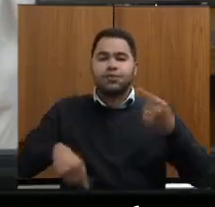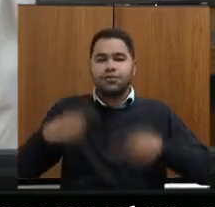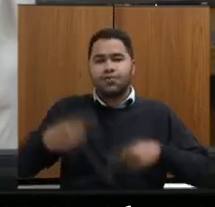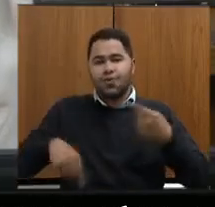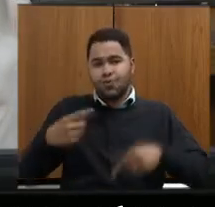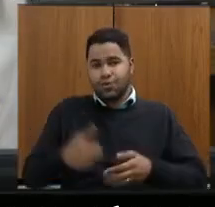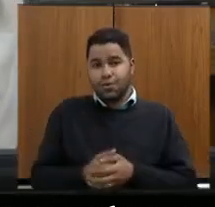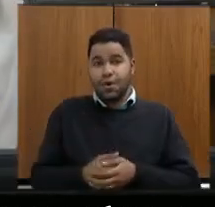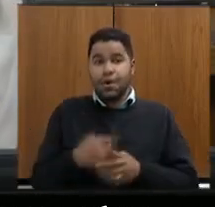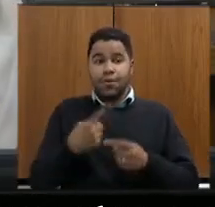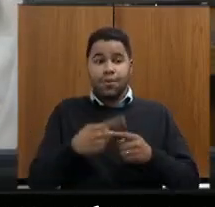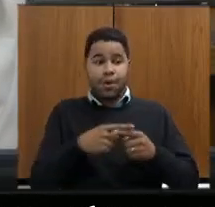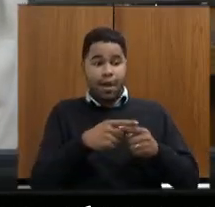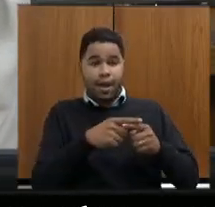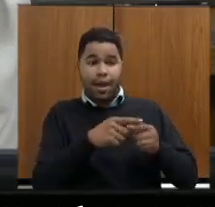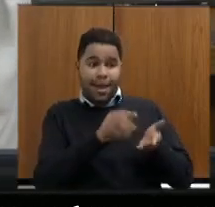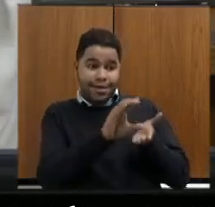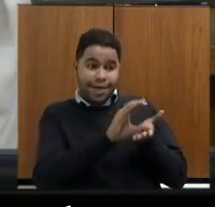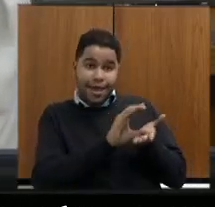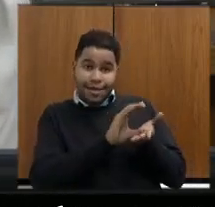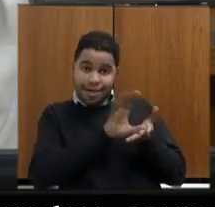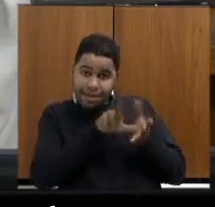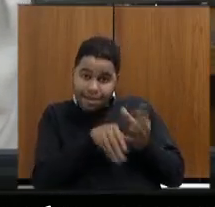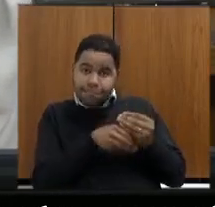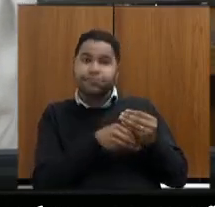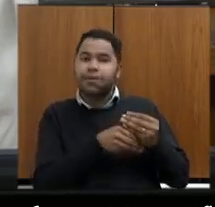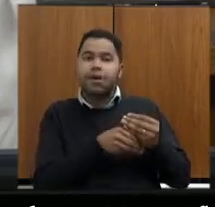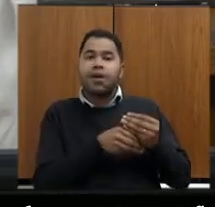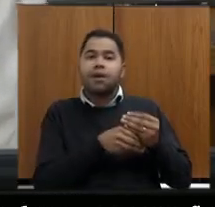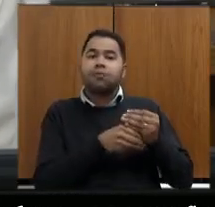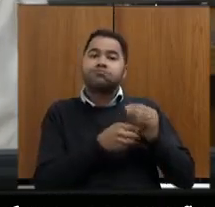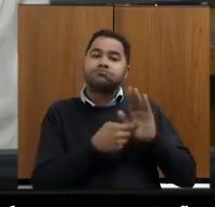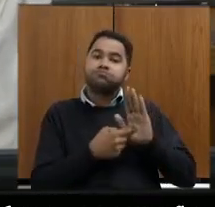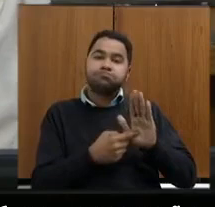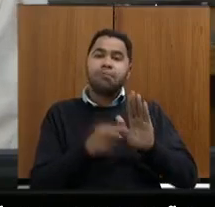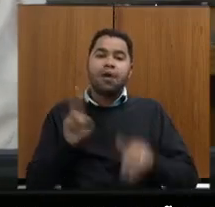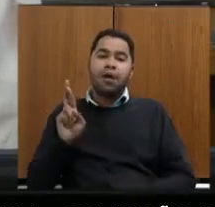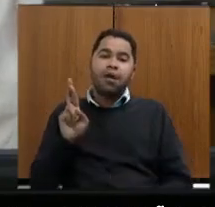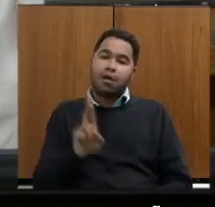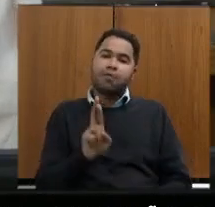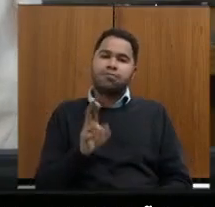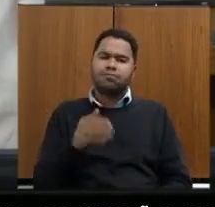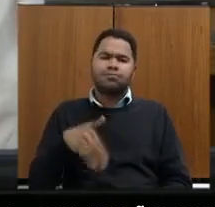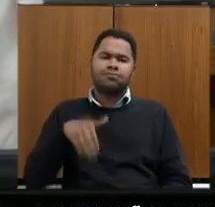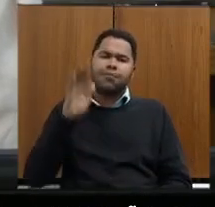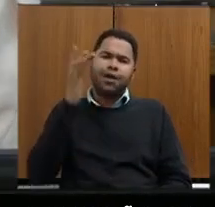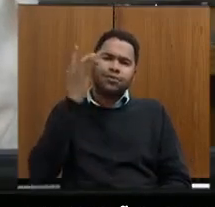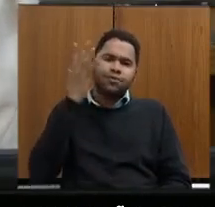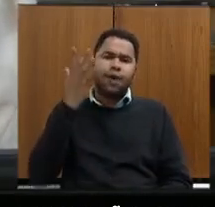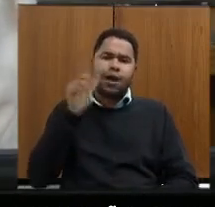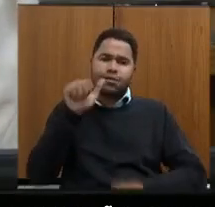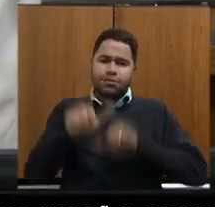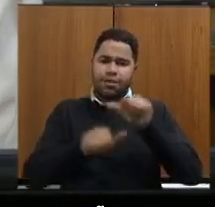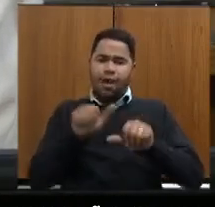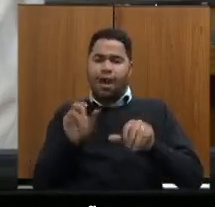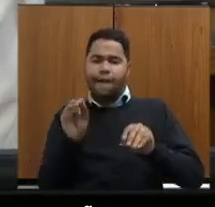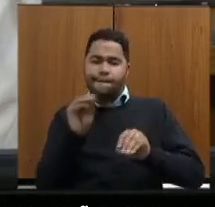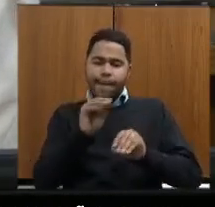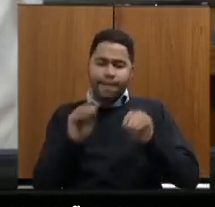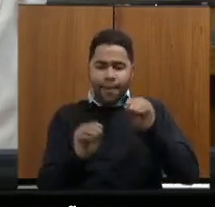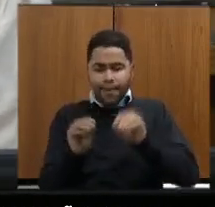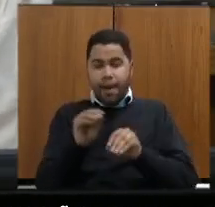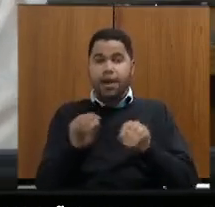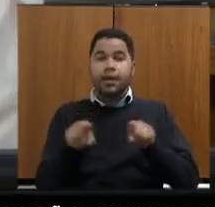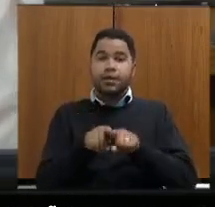essa receita de jornal porque a representatividade delas no todo é mais fácil da gente mexer né da gente alterar co é